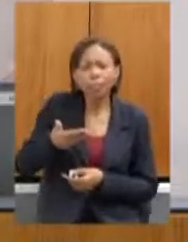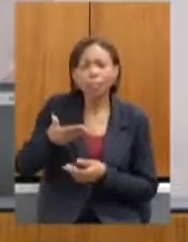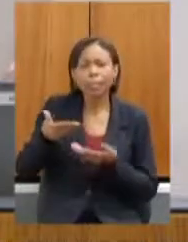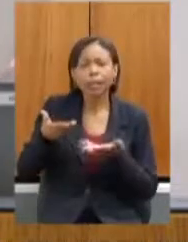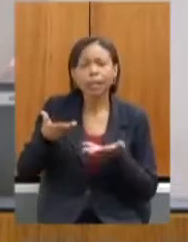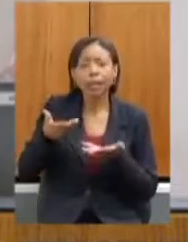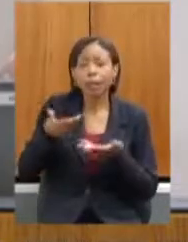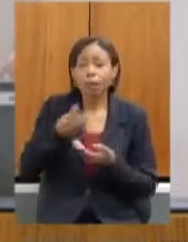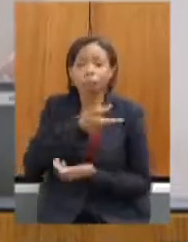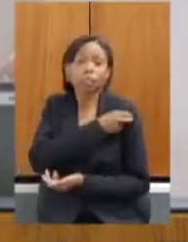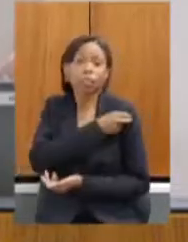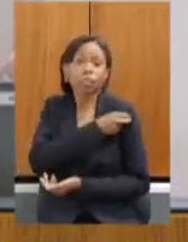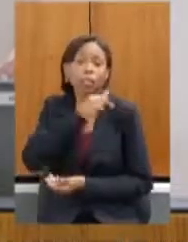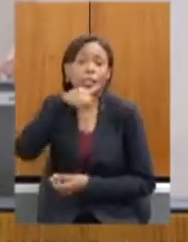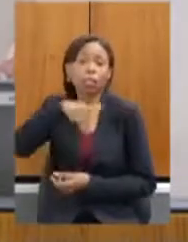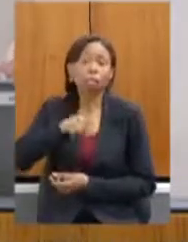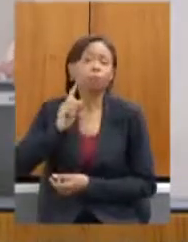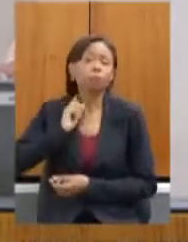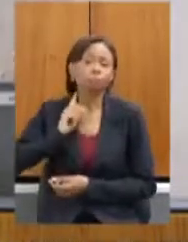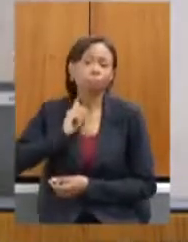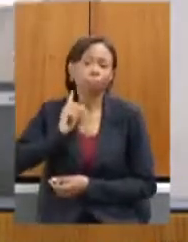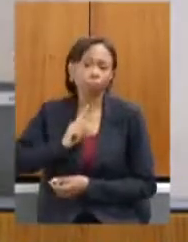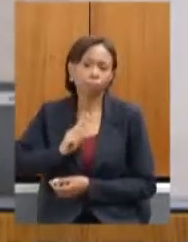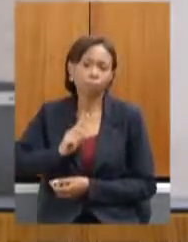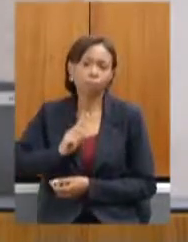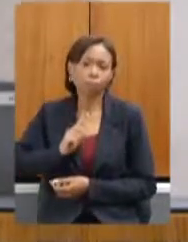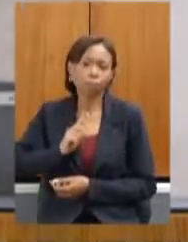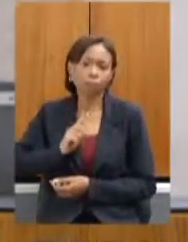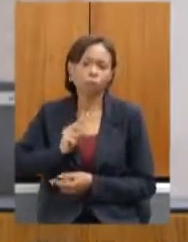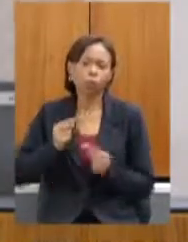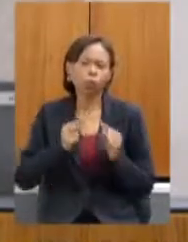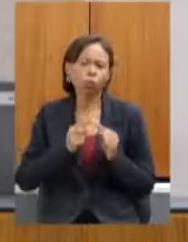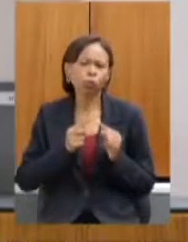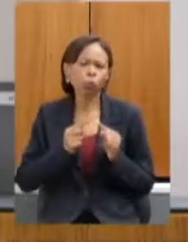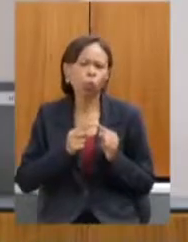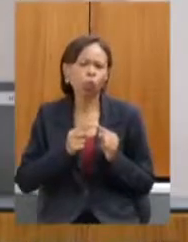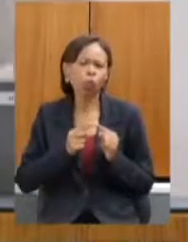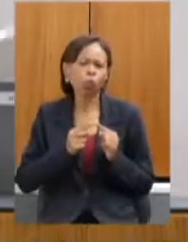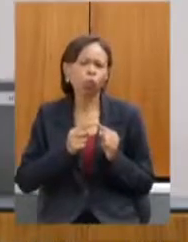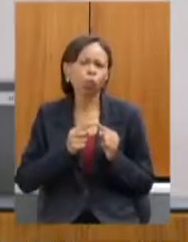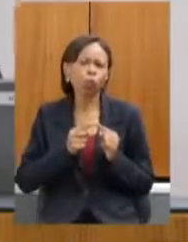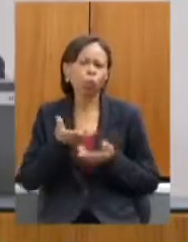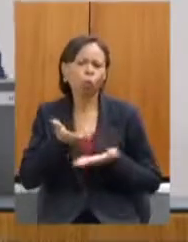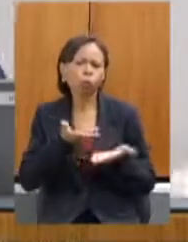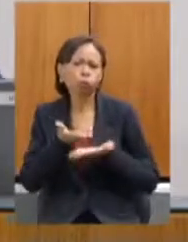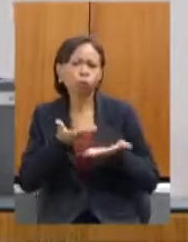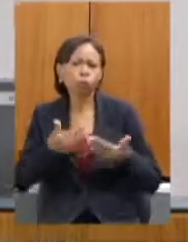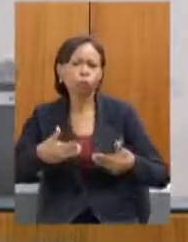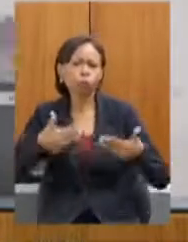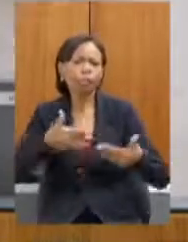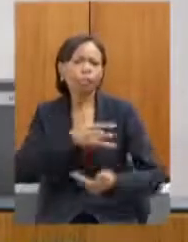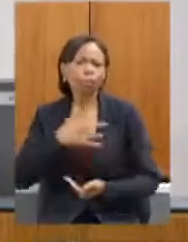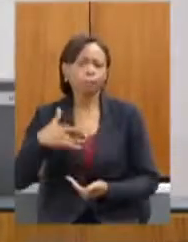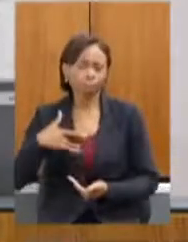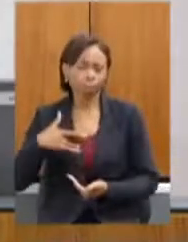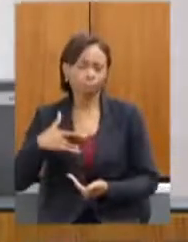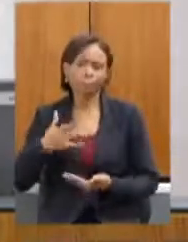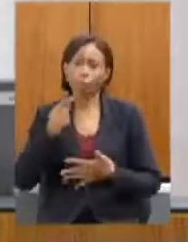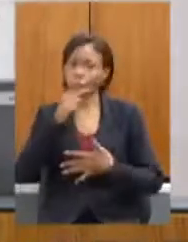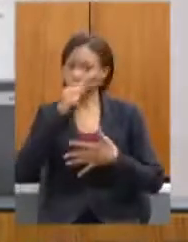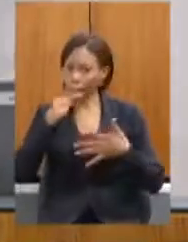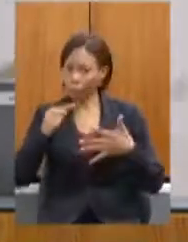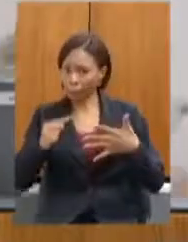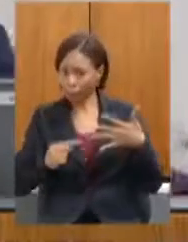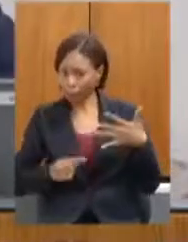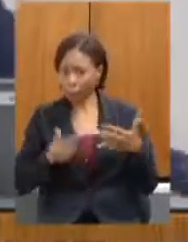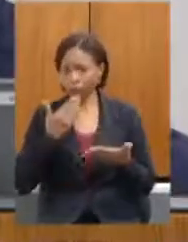acordo e é com as tratativas e como Ministério da Saúde São esses requerimentos